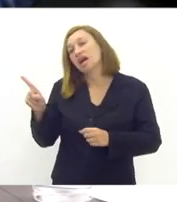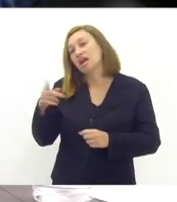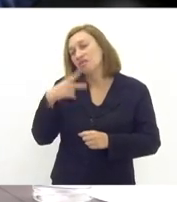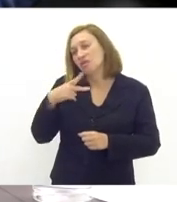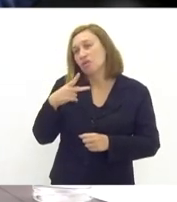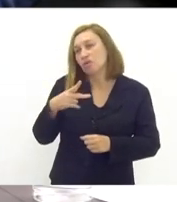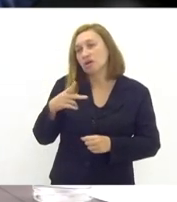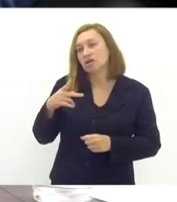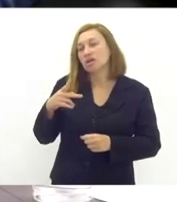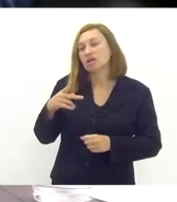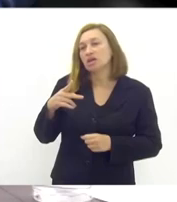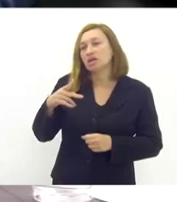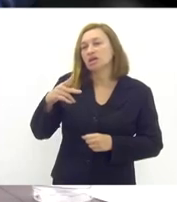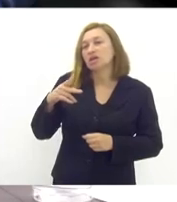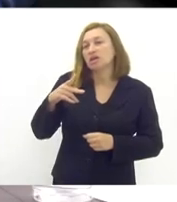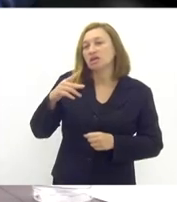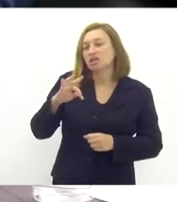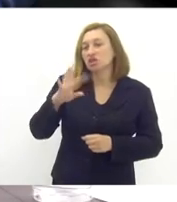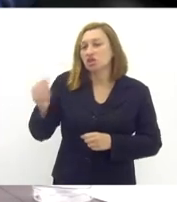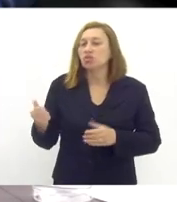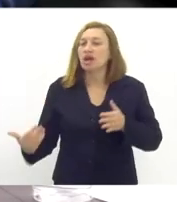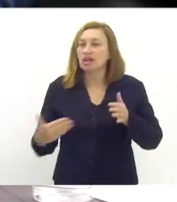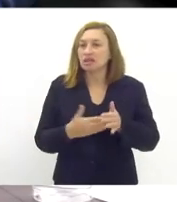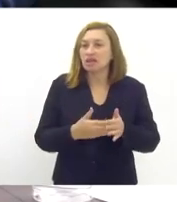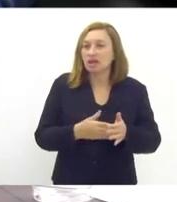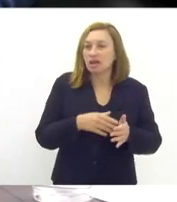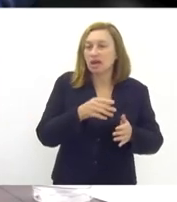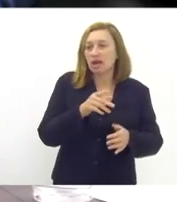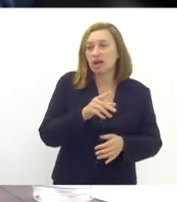Pena a Nova Iguaçu na posse em 15 minutos.